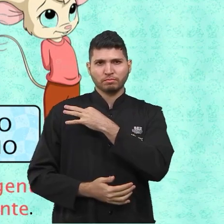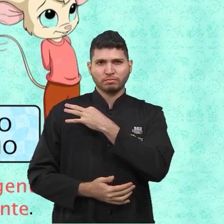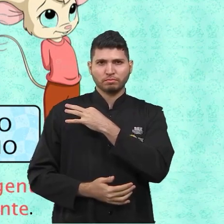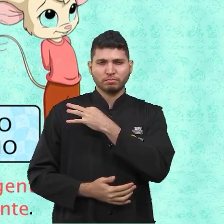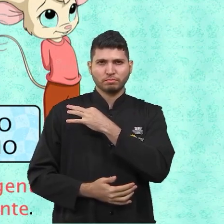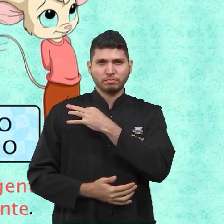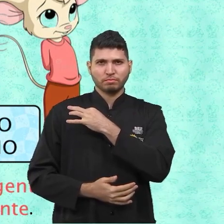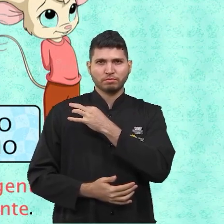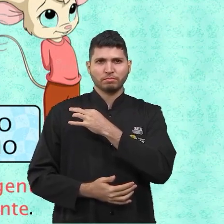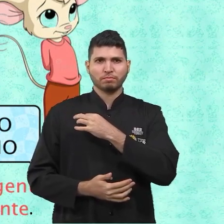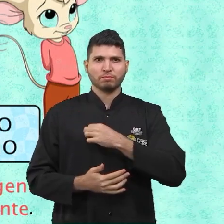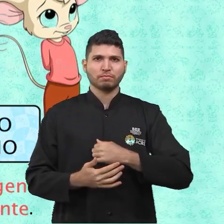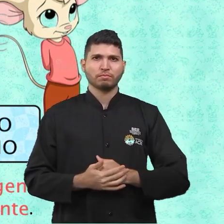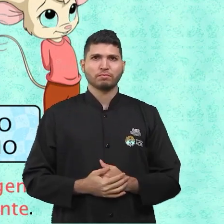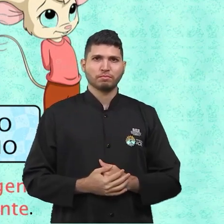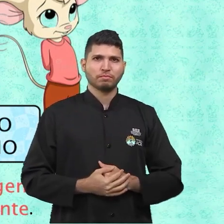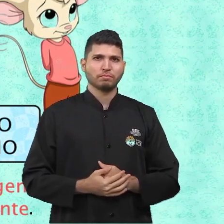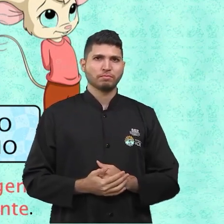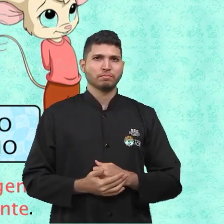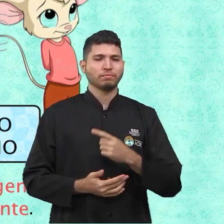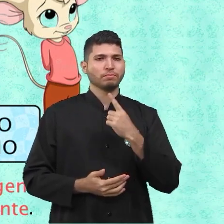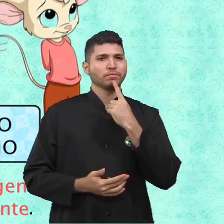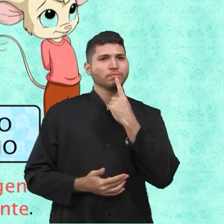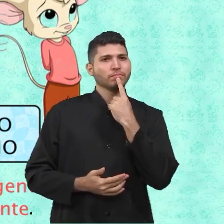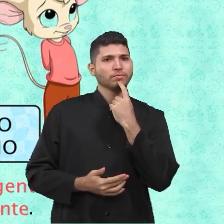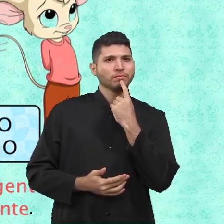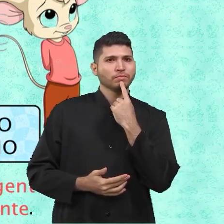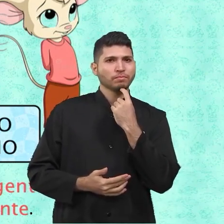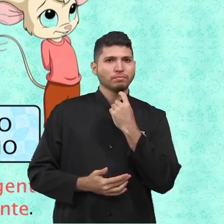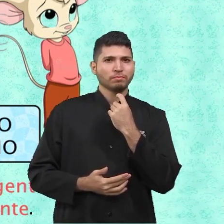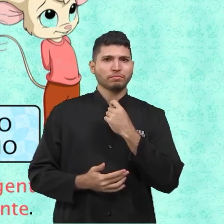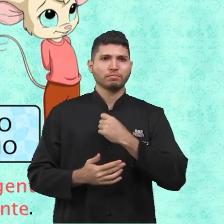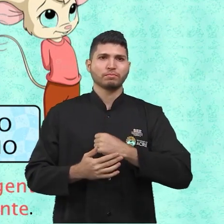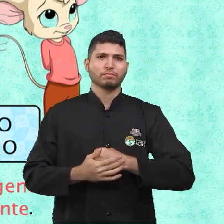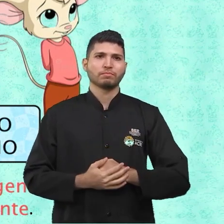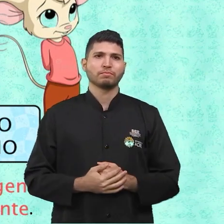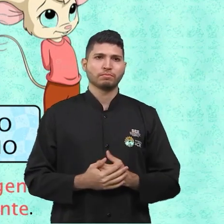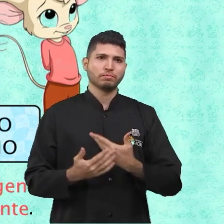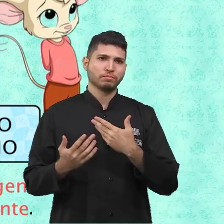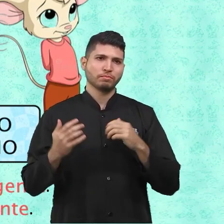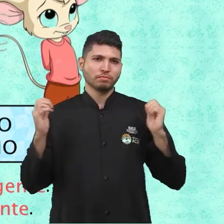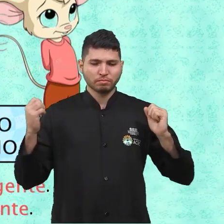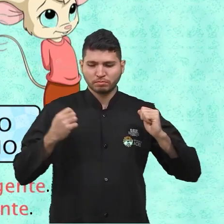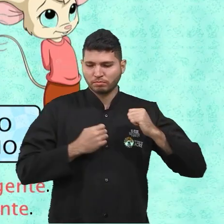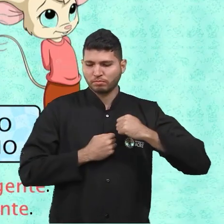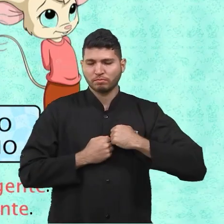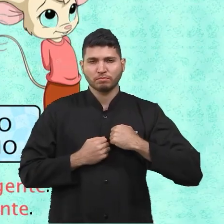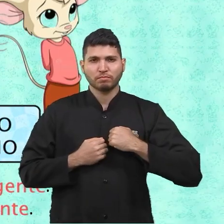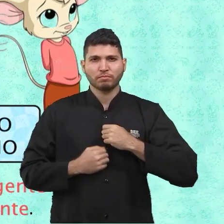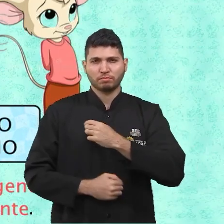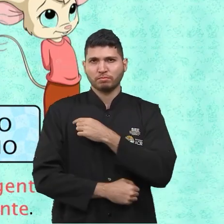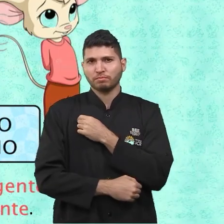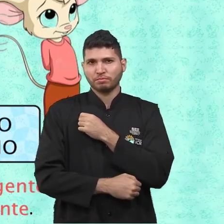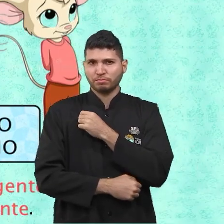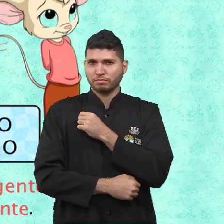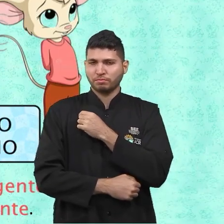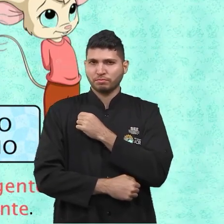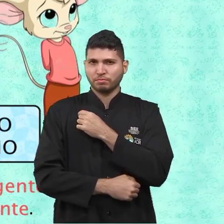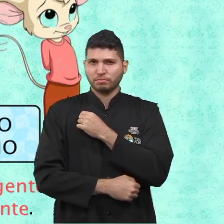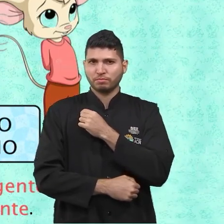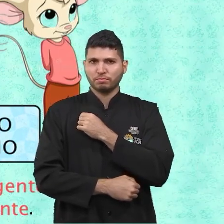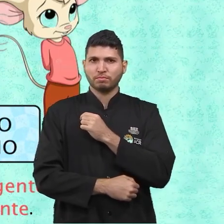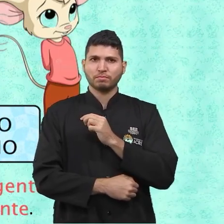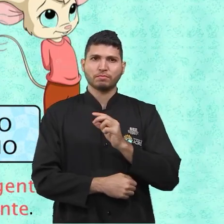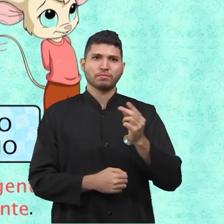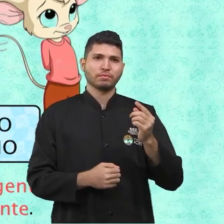roja. Camiseta é um substantivo, é uma peça, é um vestimenta, é o nome de uma coisa.